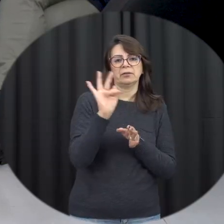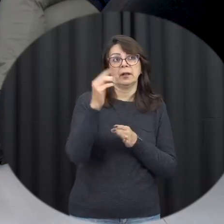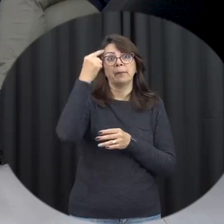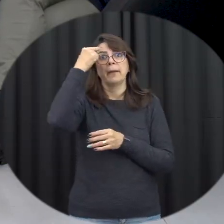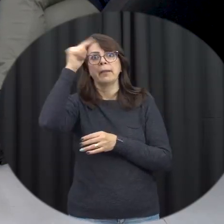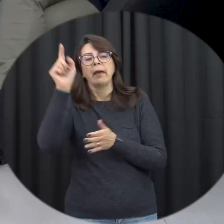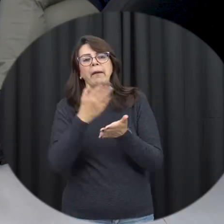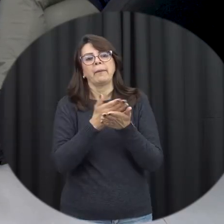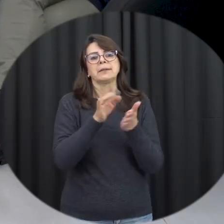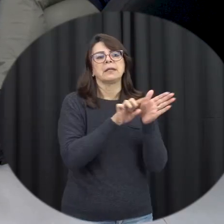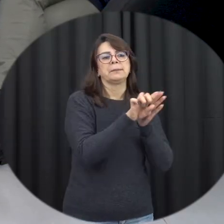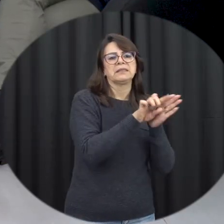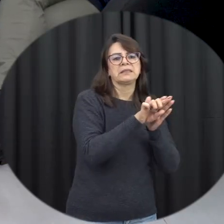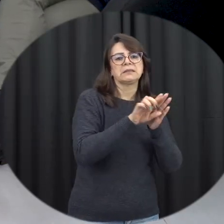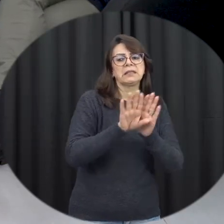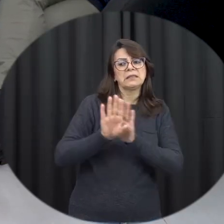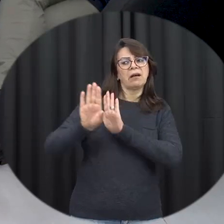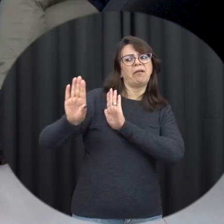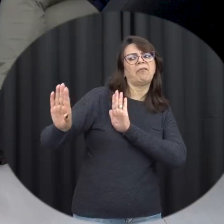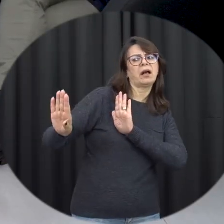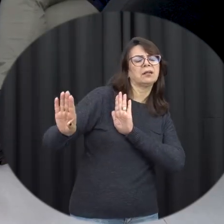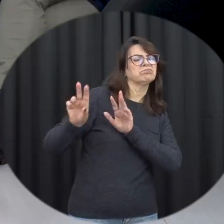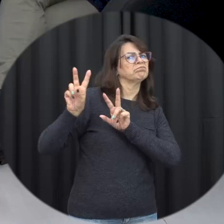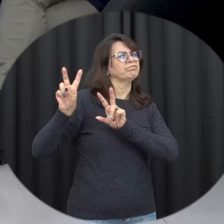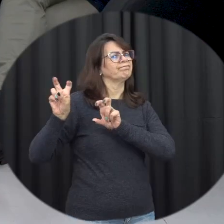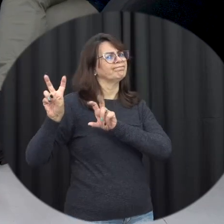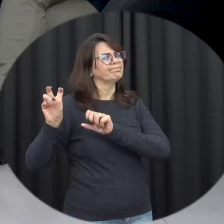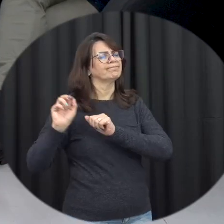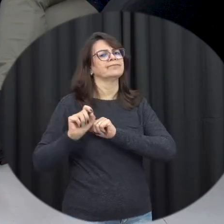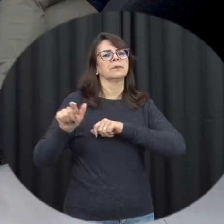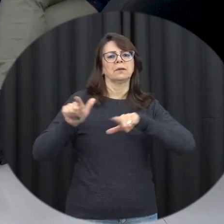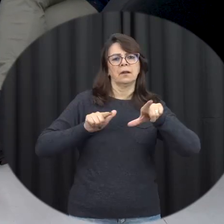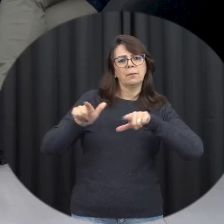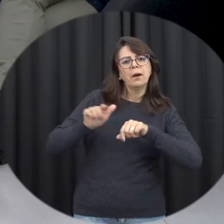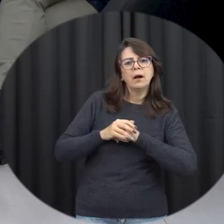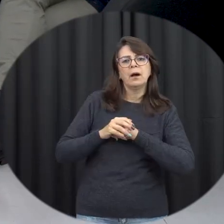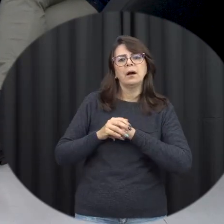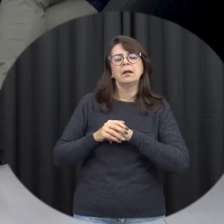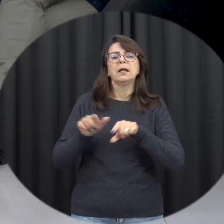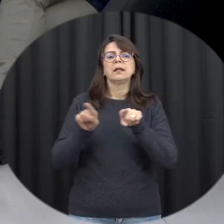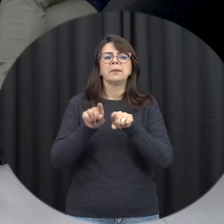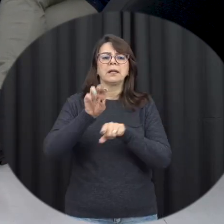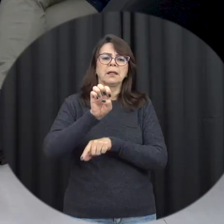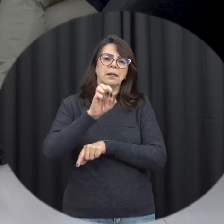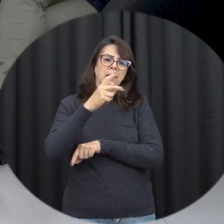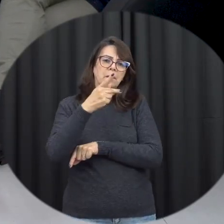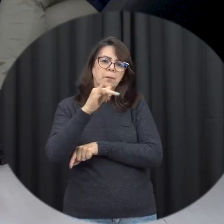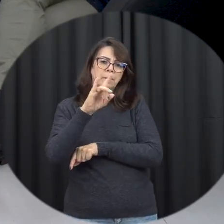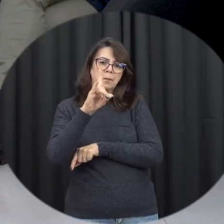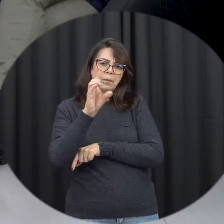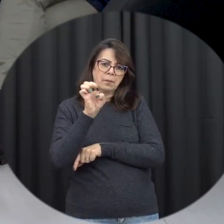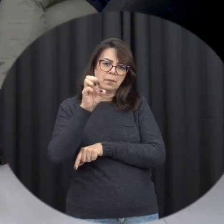vêm com uma ideia de fazer pesquisa, e isso fica muito afastado do tema com o qual eu trabalho, afastado também